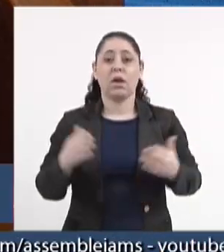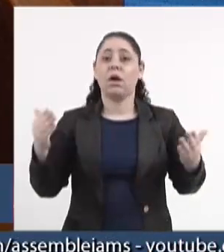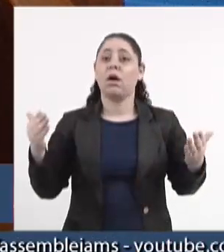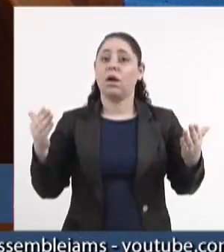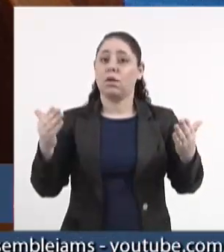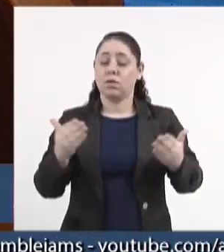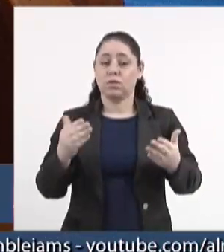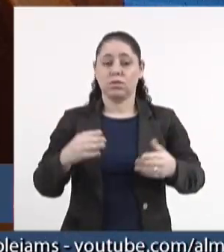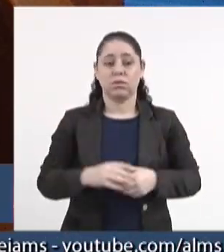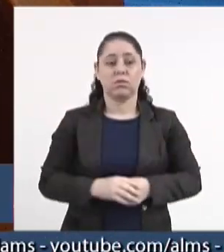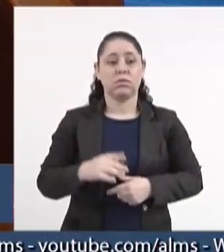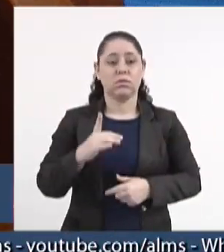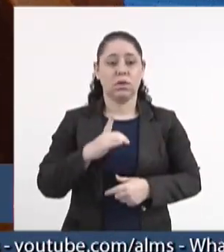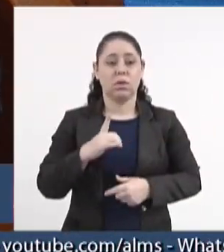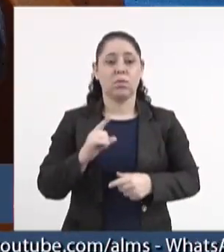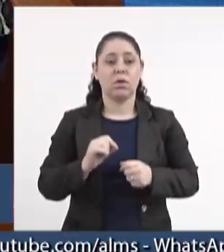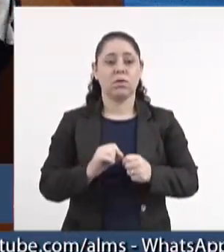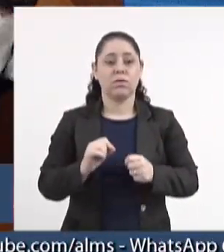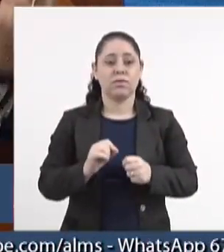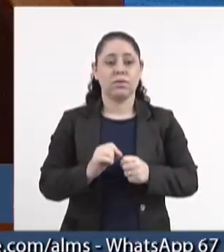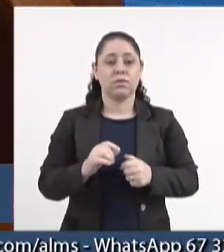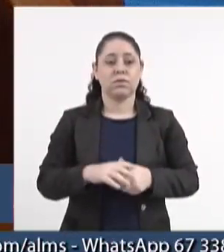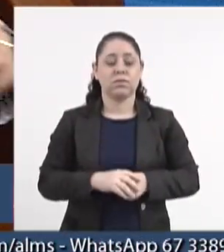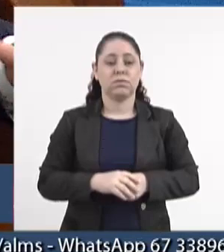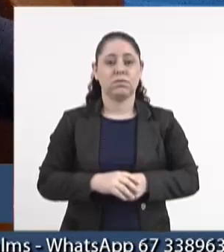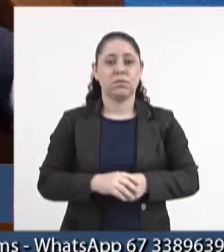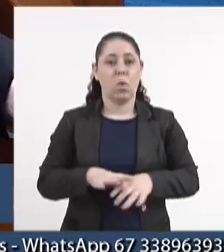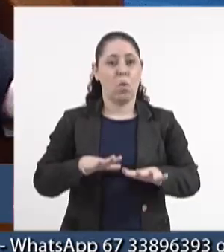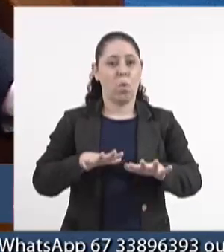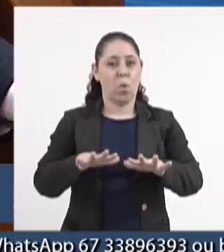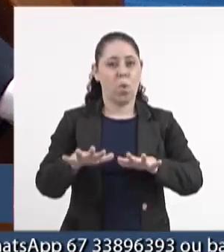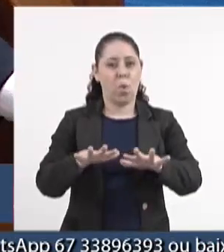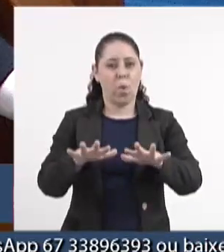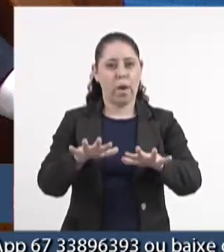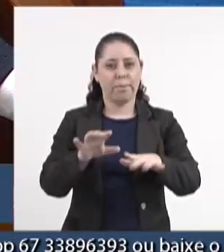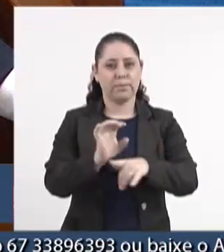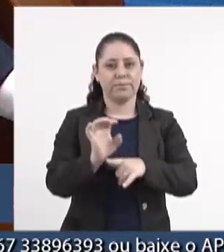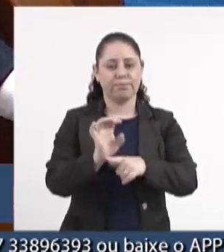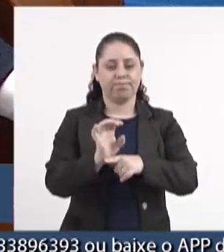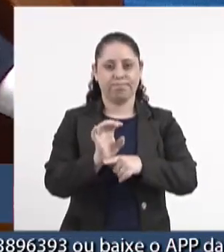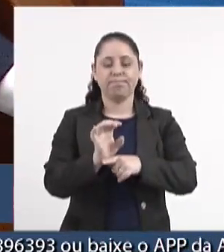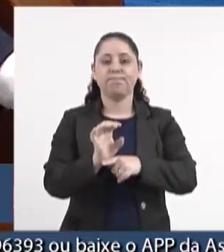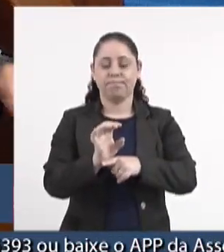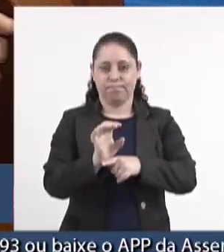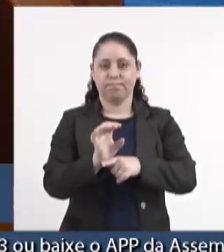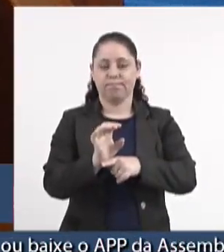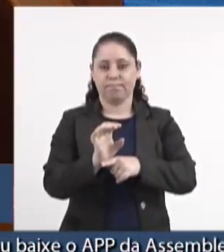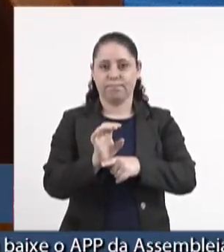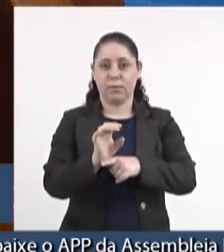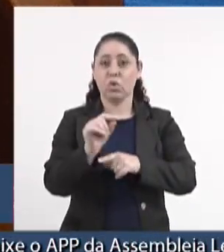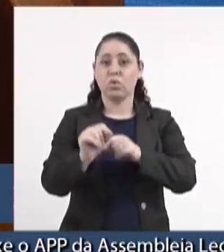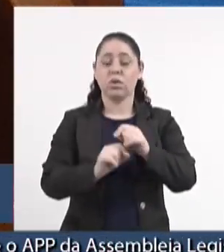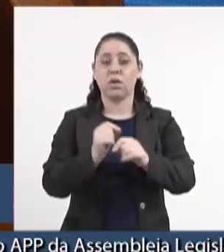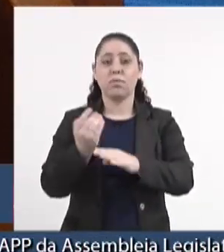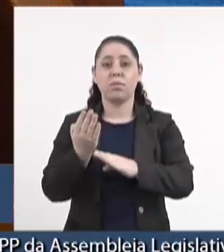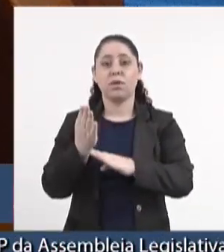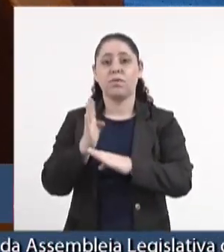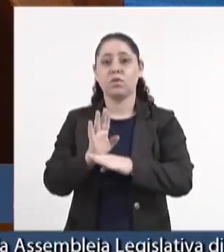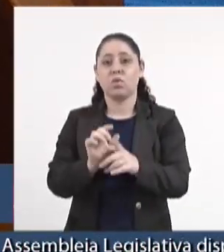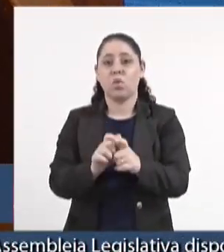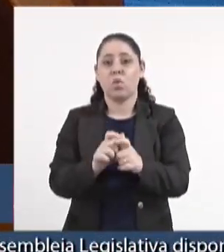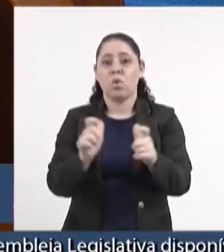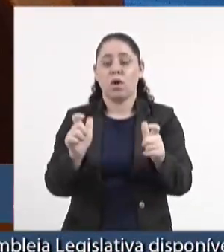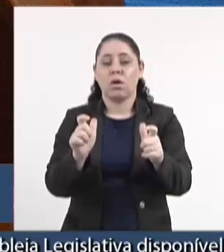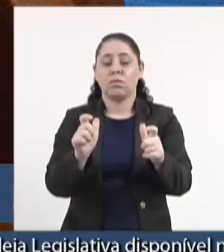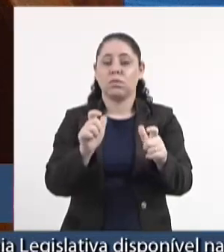Agora, temos feito um grande movimento no Estado em prol do aumento